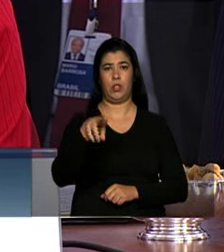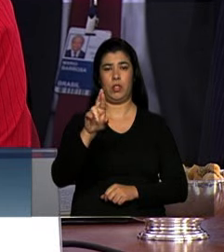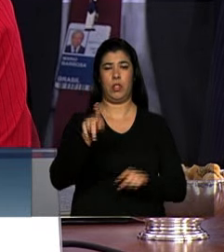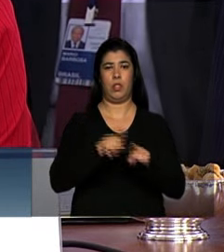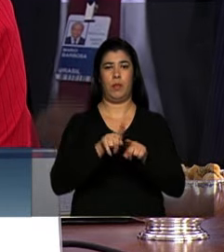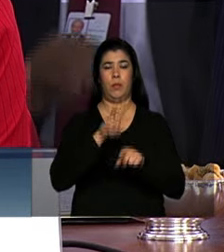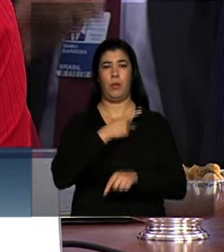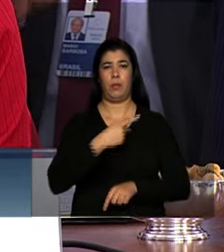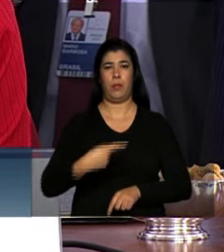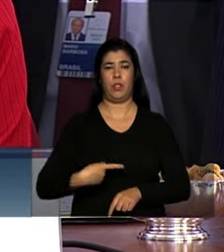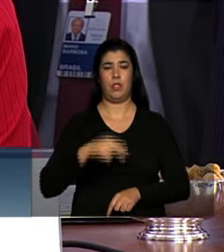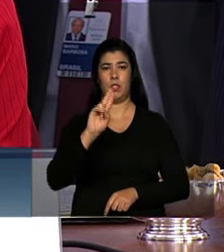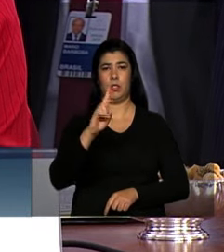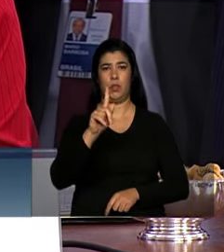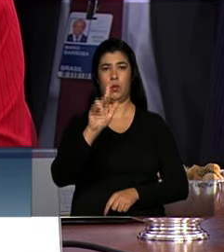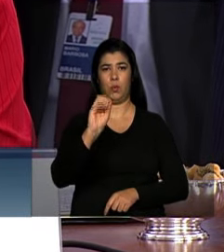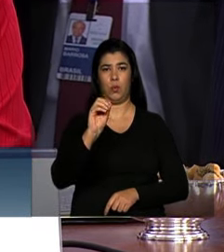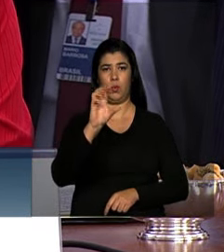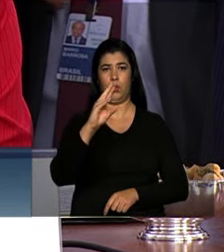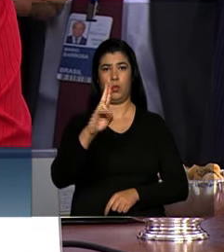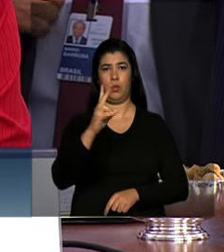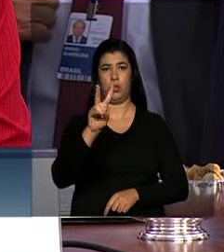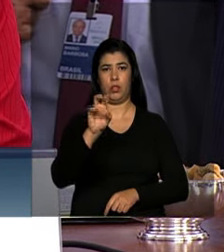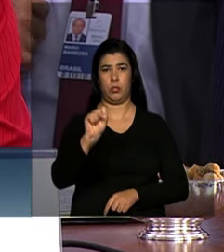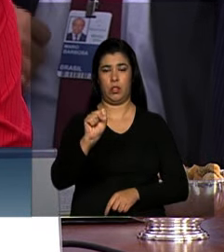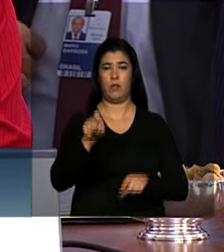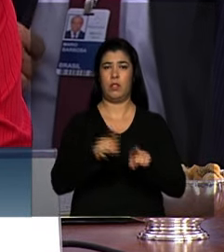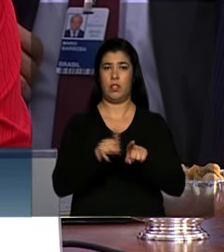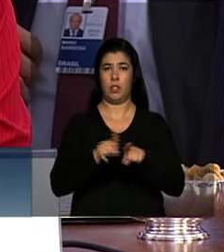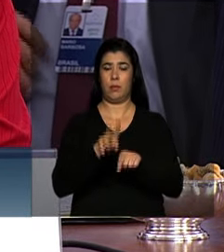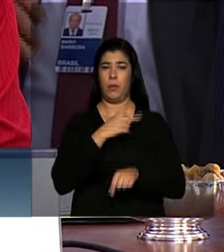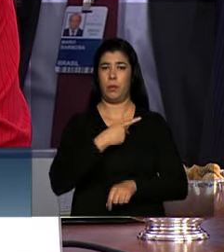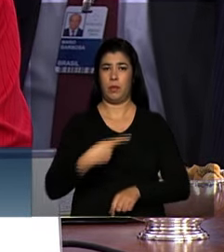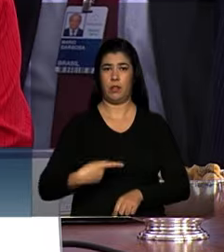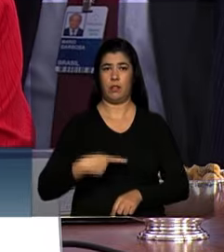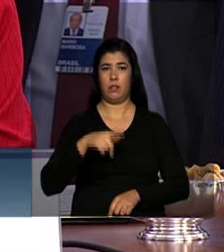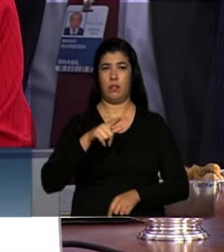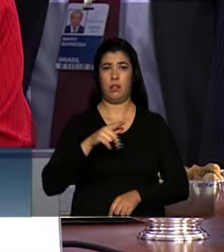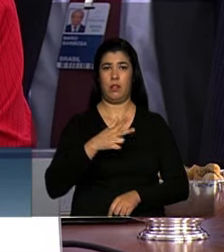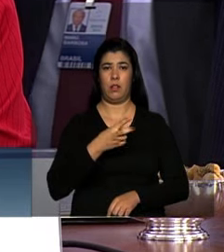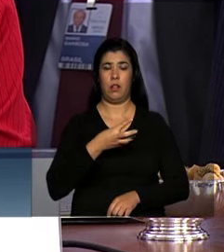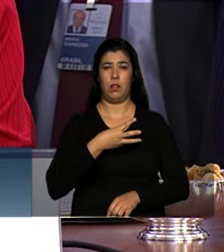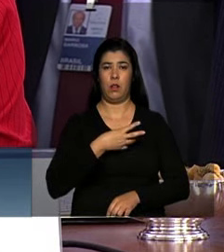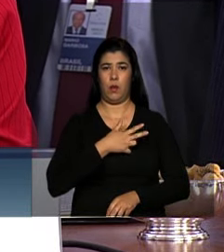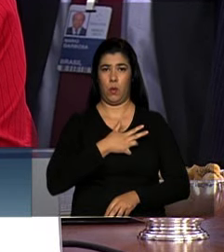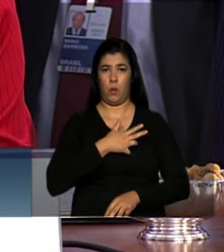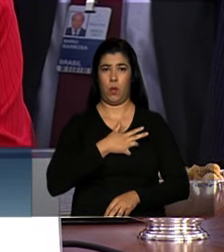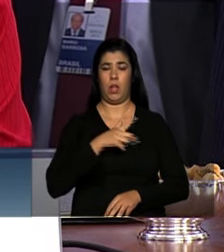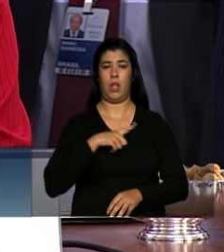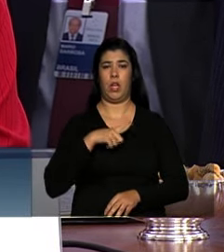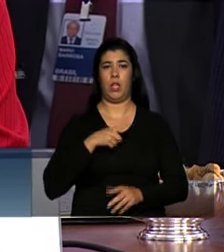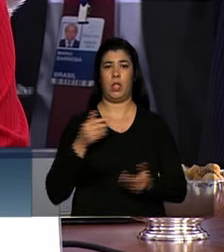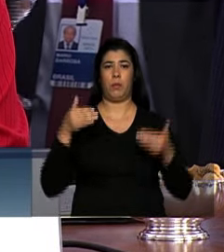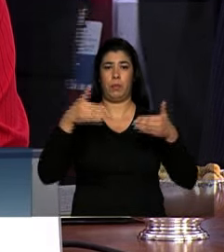e o próprio presidente Lula, que integram e que são cidadãos do Mercosul.